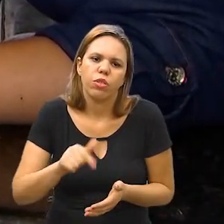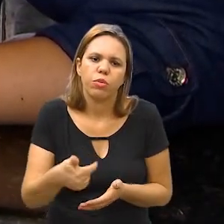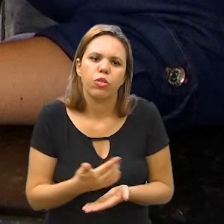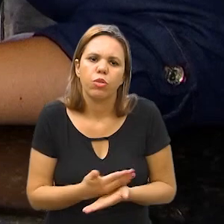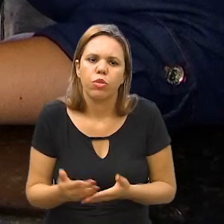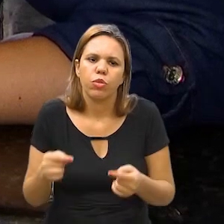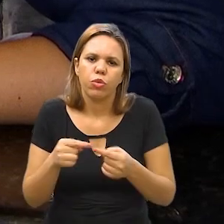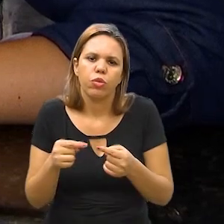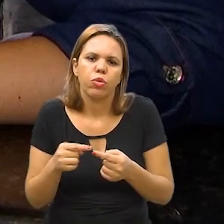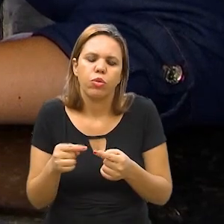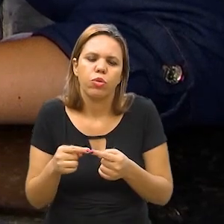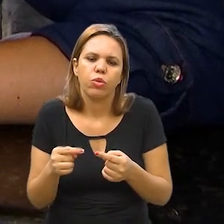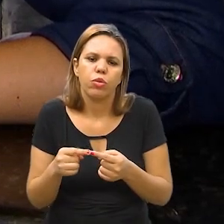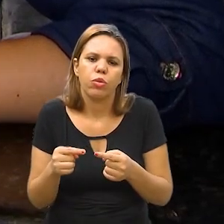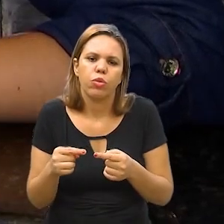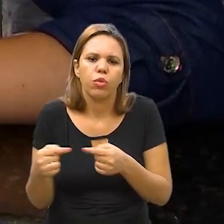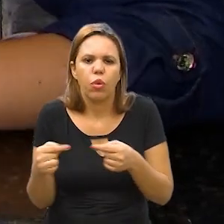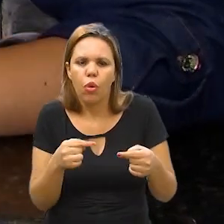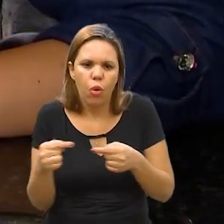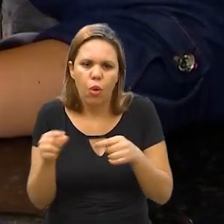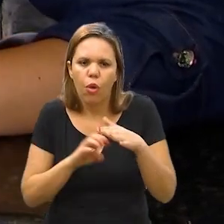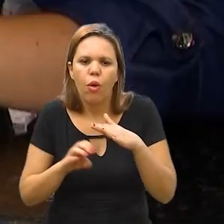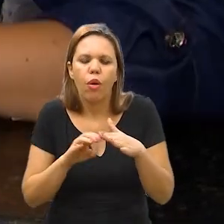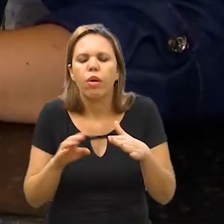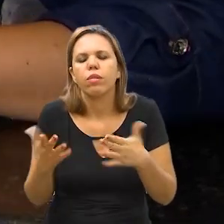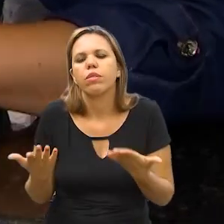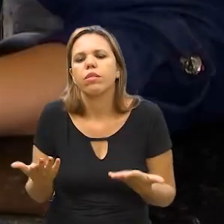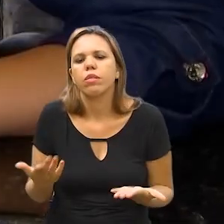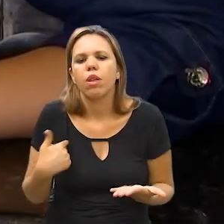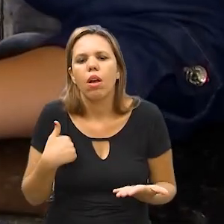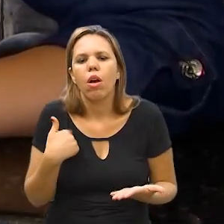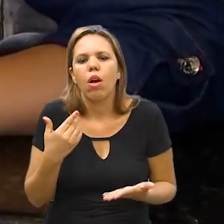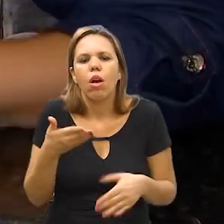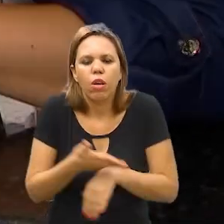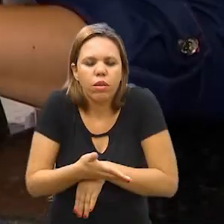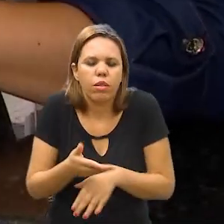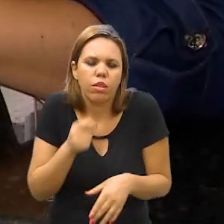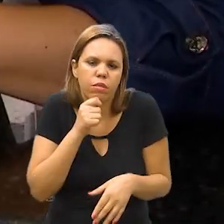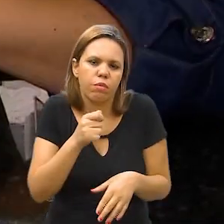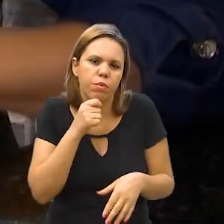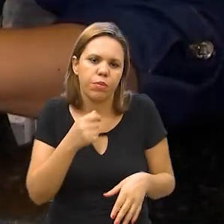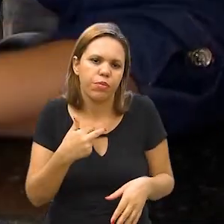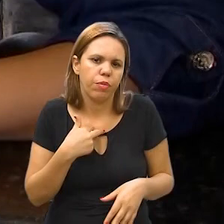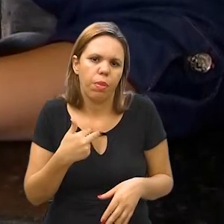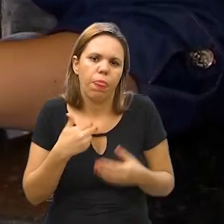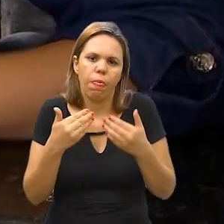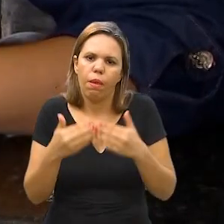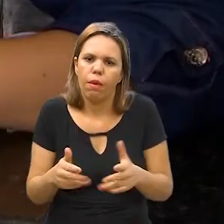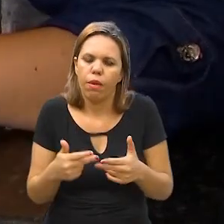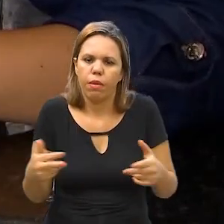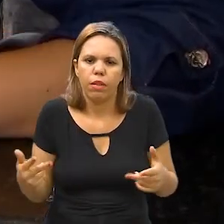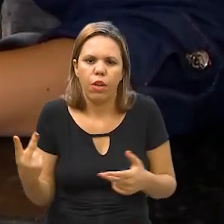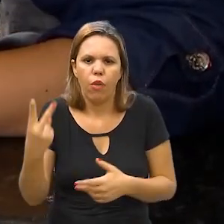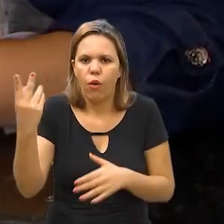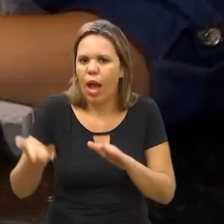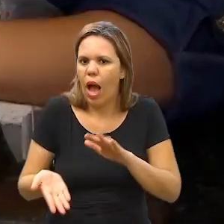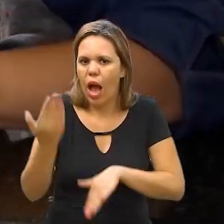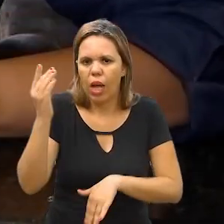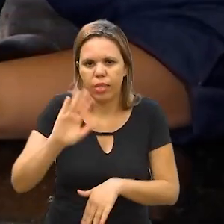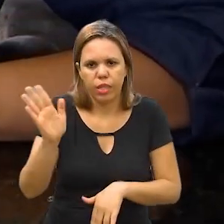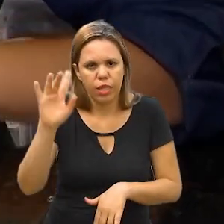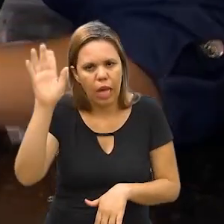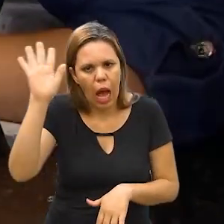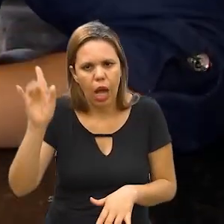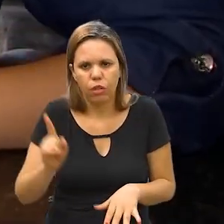ficar de acordo com o mercado. Como foi isso? Porque como eu estava entrando no mercado, eu já não poderia lançar algo com preço alto e com